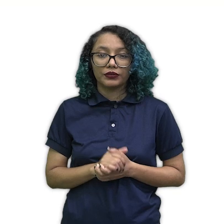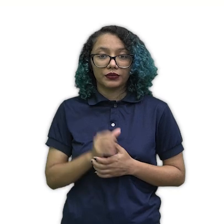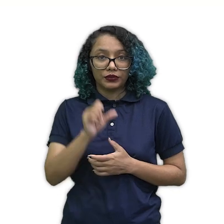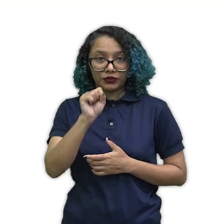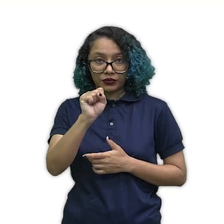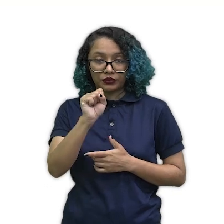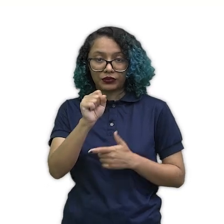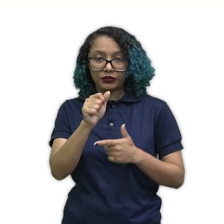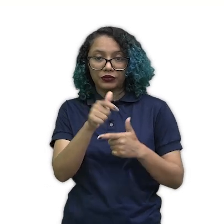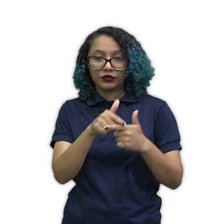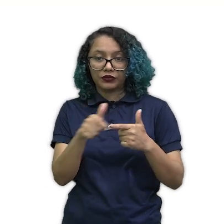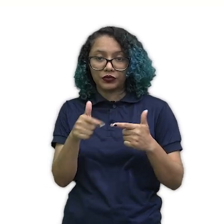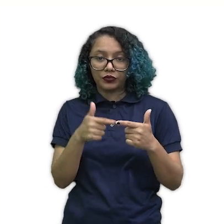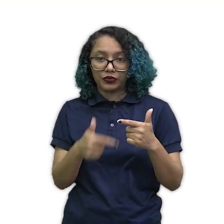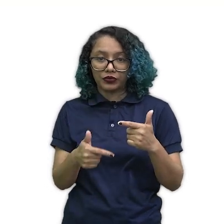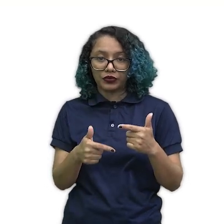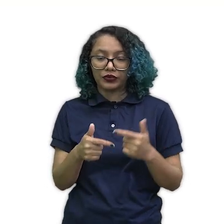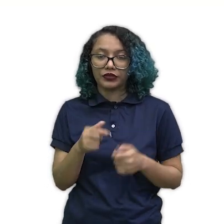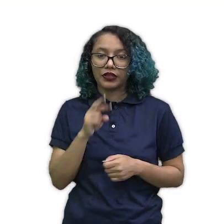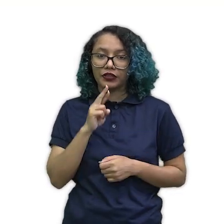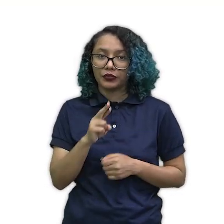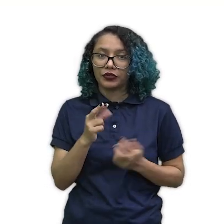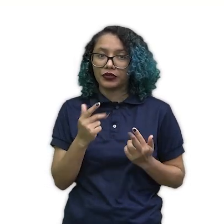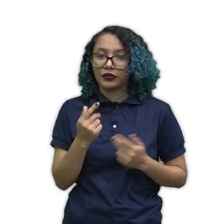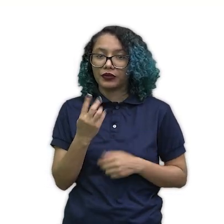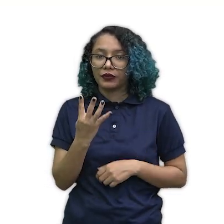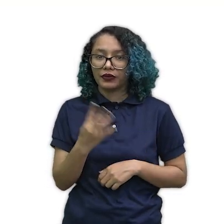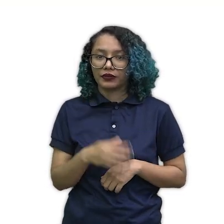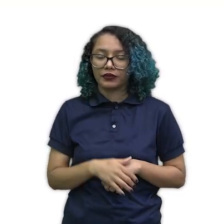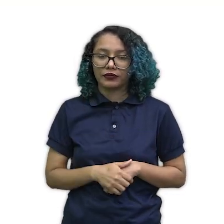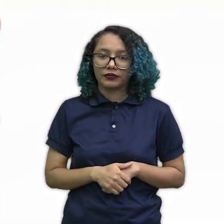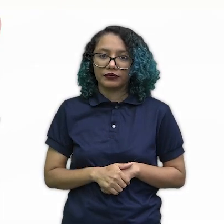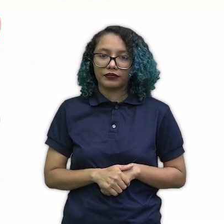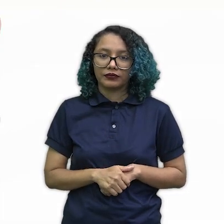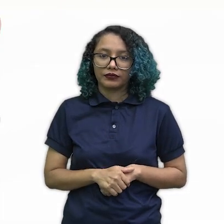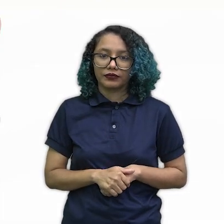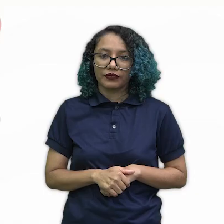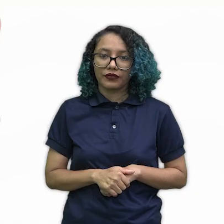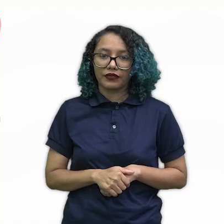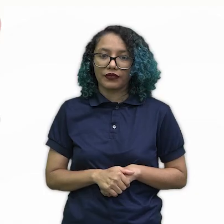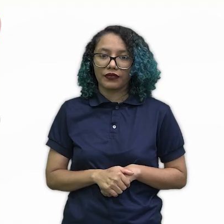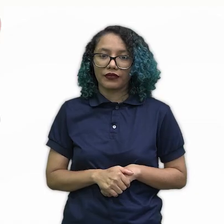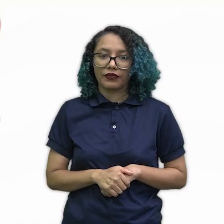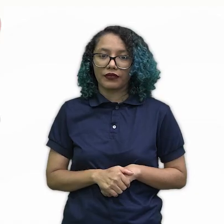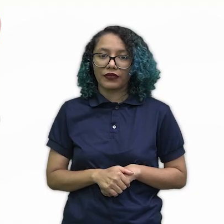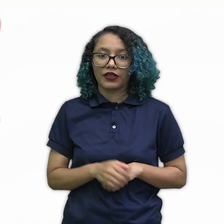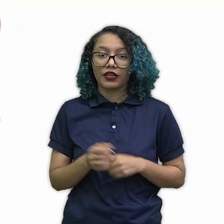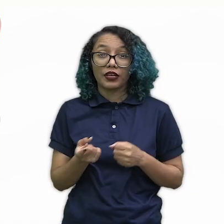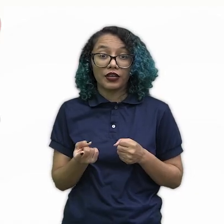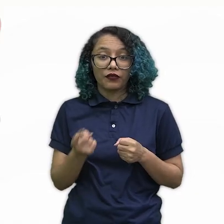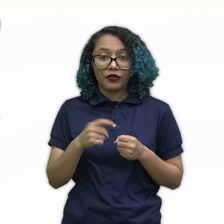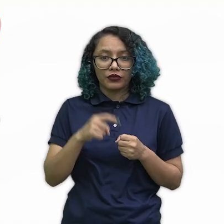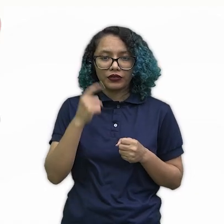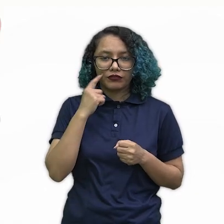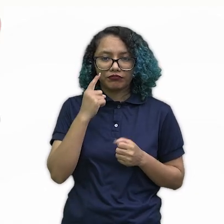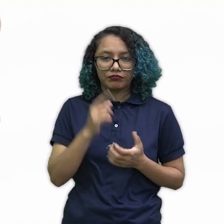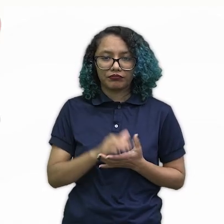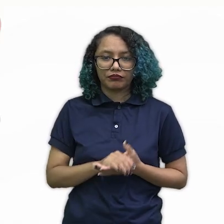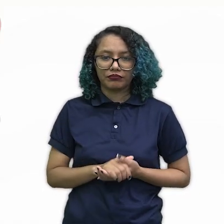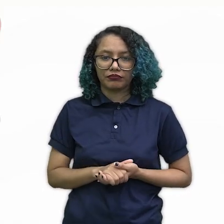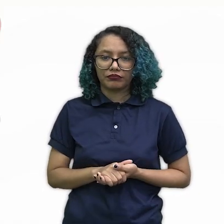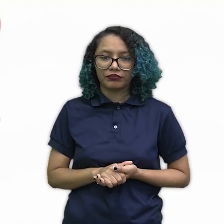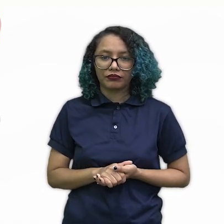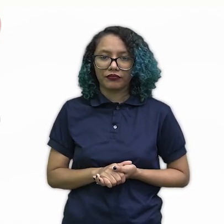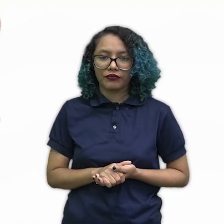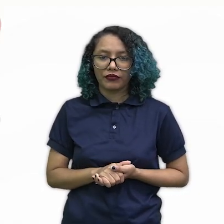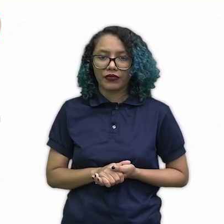2, onde o resultado é igual a 4. Aí você volta aqui. E, professor, deu ruim aqui.